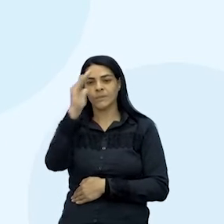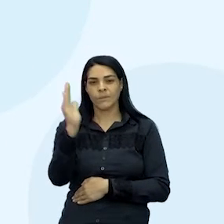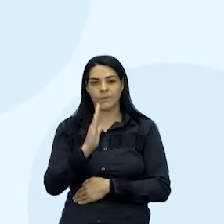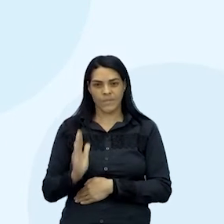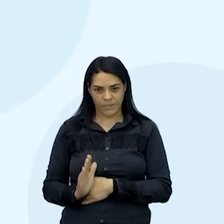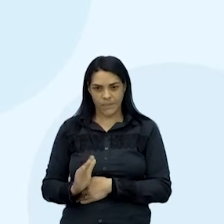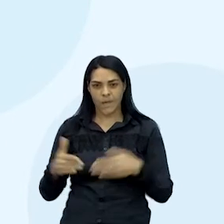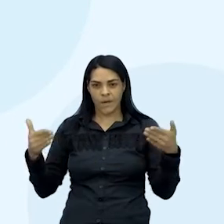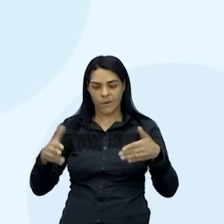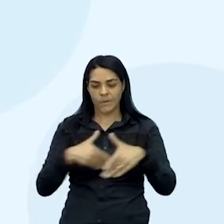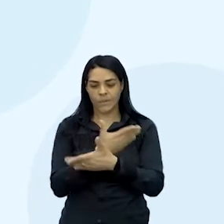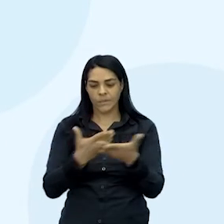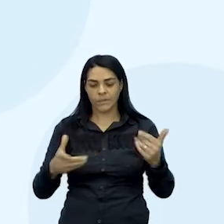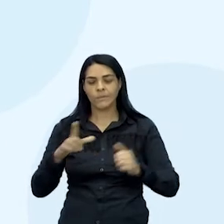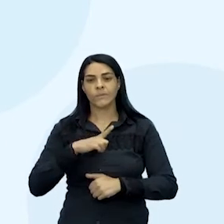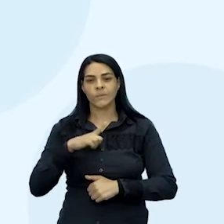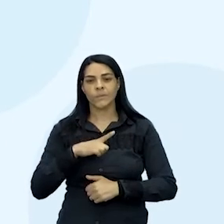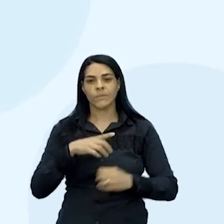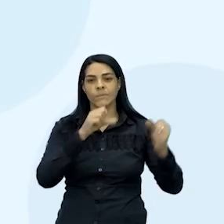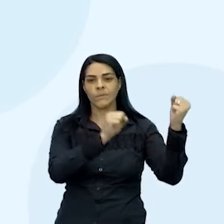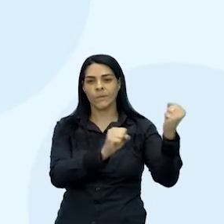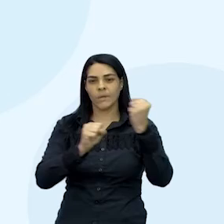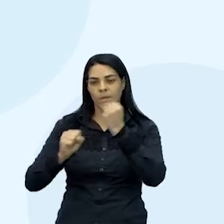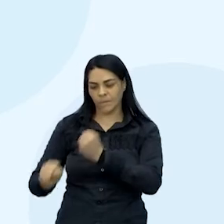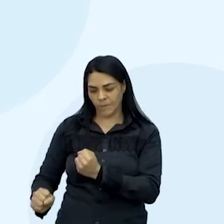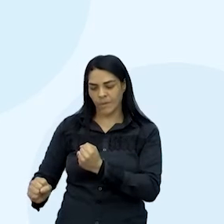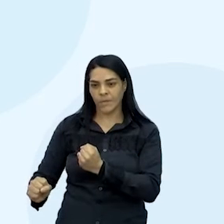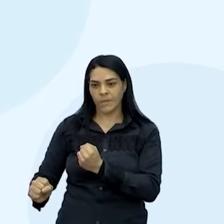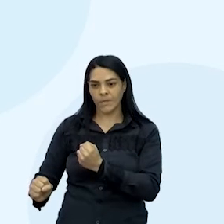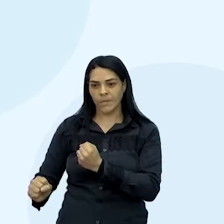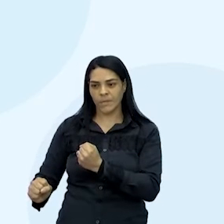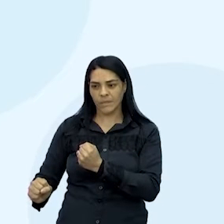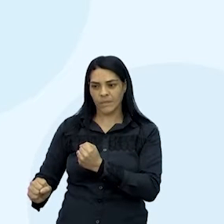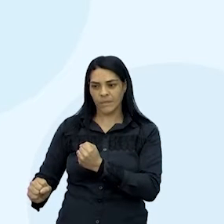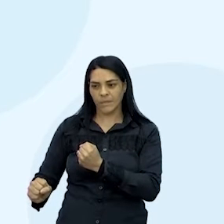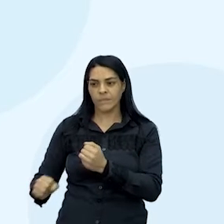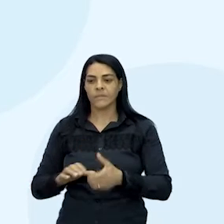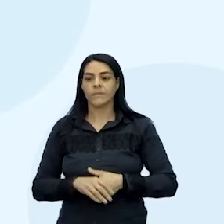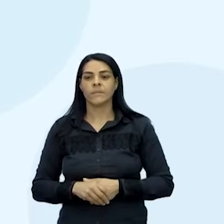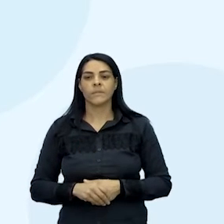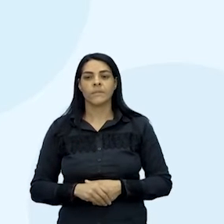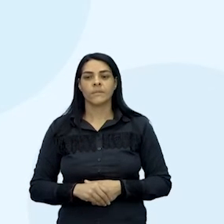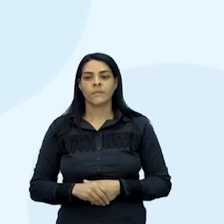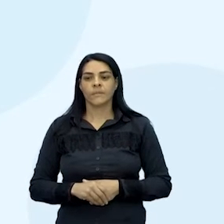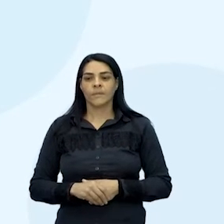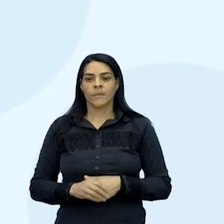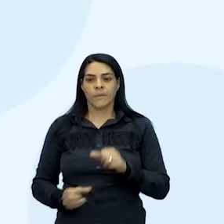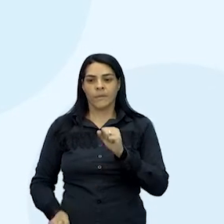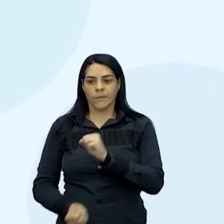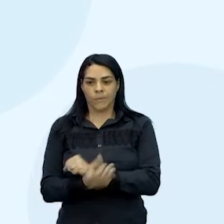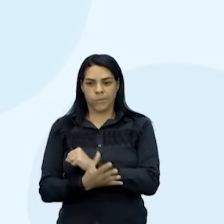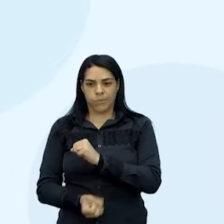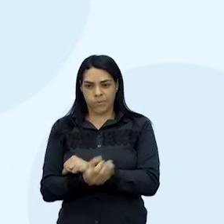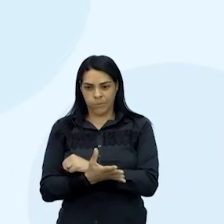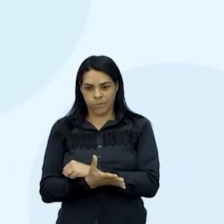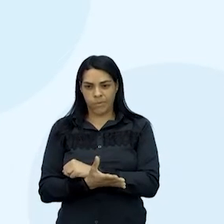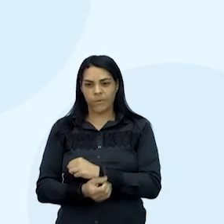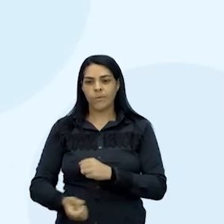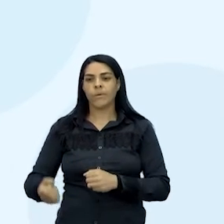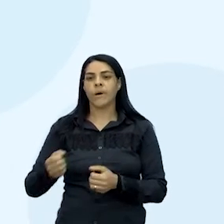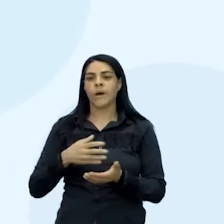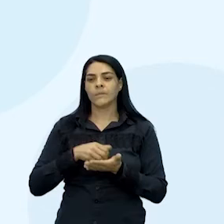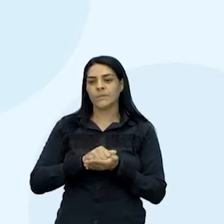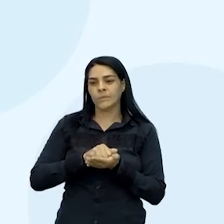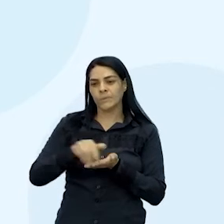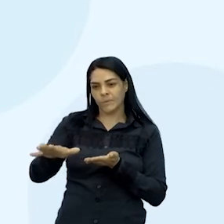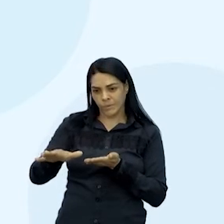uma república, pois nós tivemos um golpe militar que derrubou Dom Pedro II, expulsou ele e a família real do Brasil